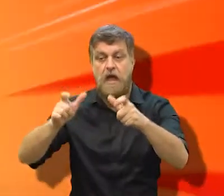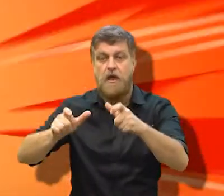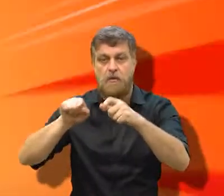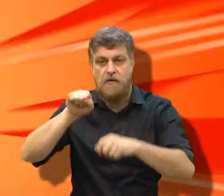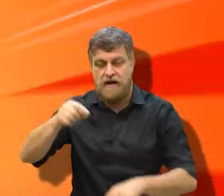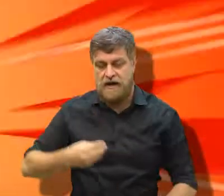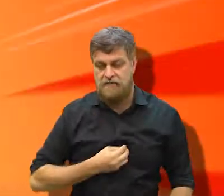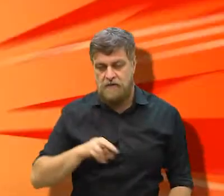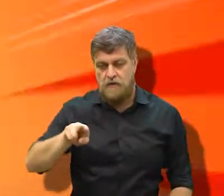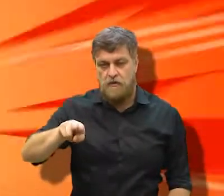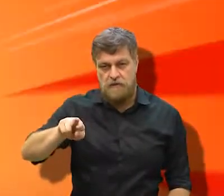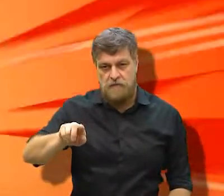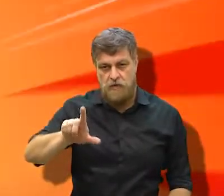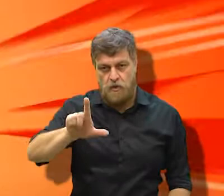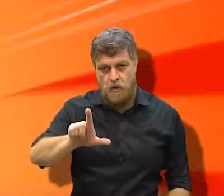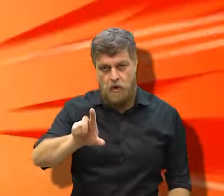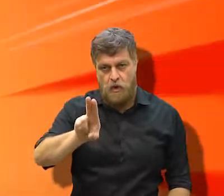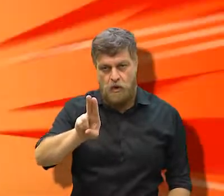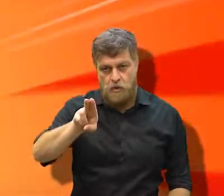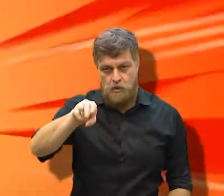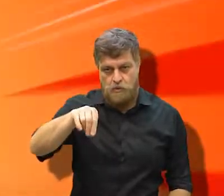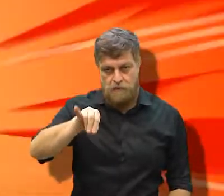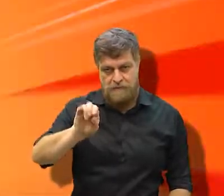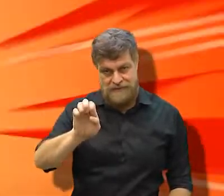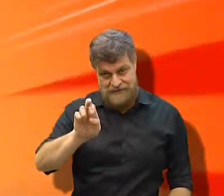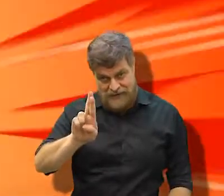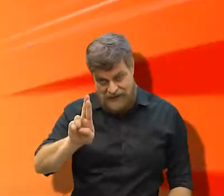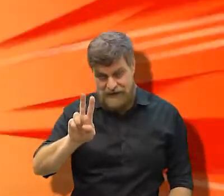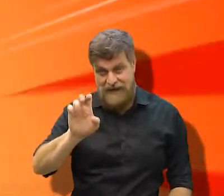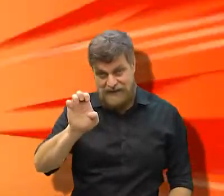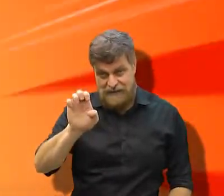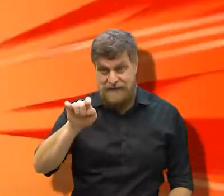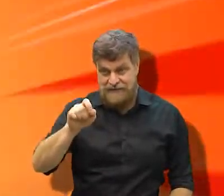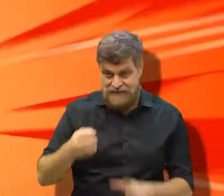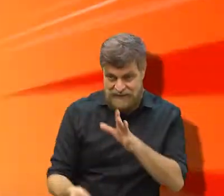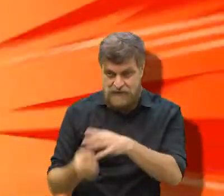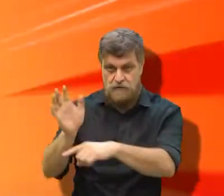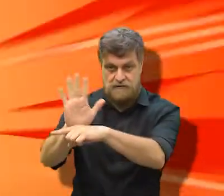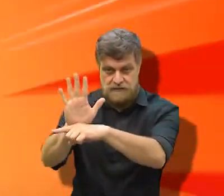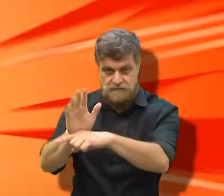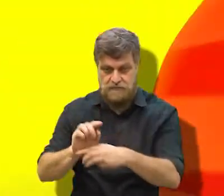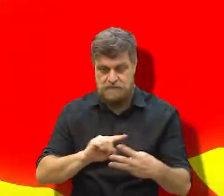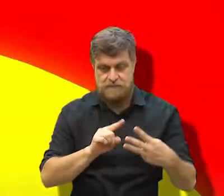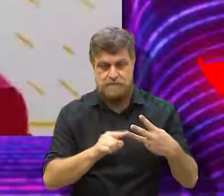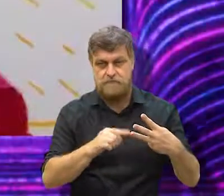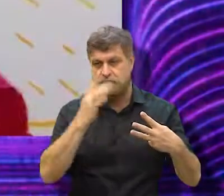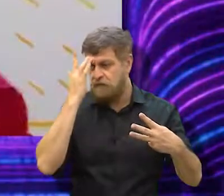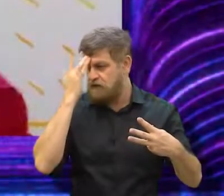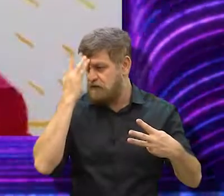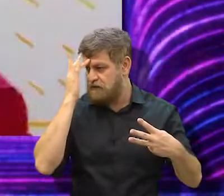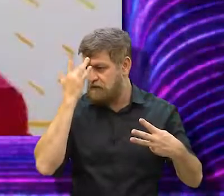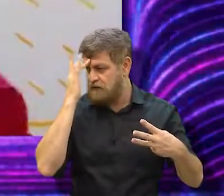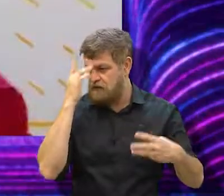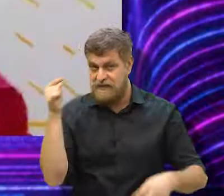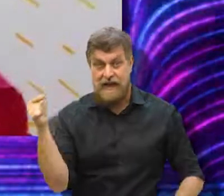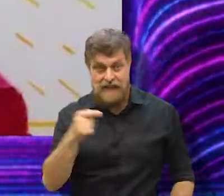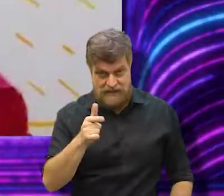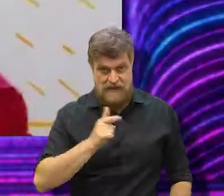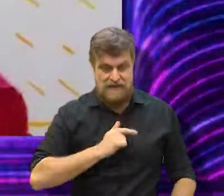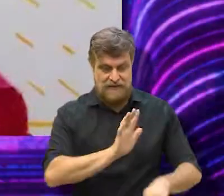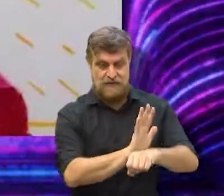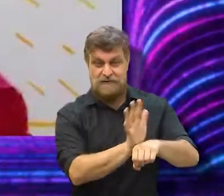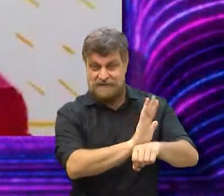irmãos Lumière e vai ter que passar por outras aventuras. A terceira parte vai se passar na Índia, que a Índia, para quem não conhece,